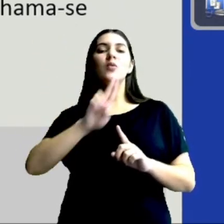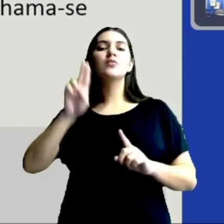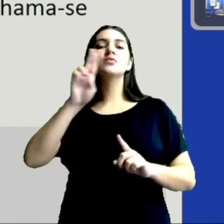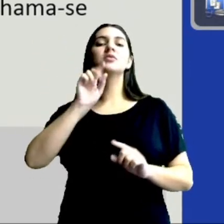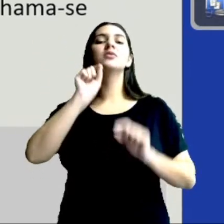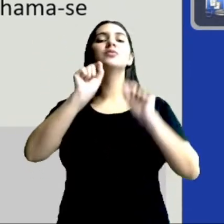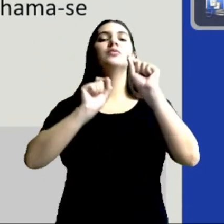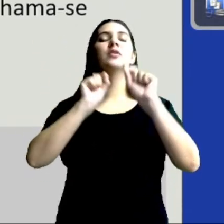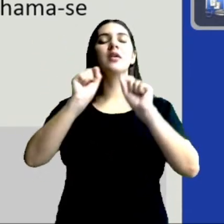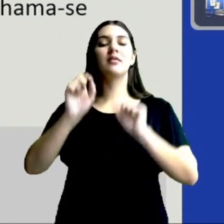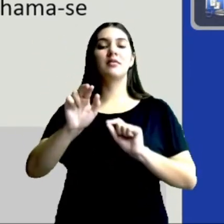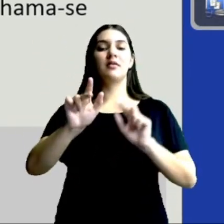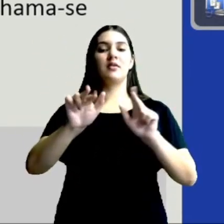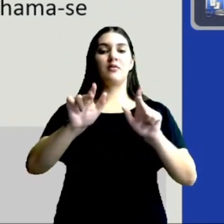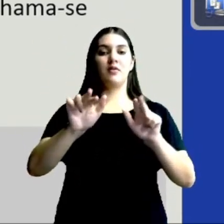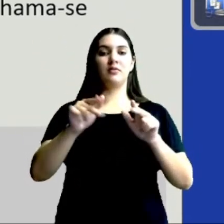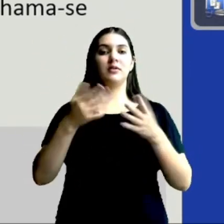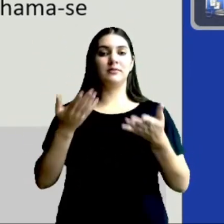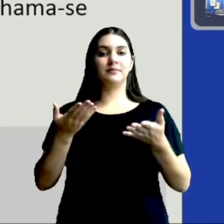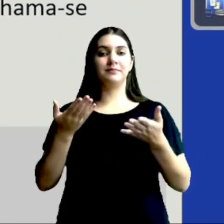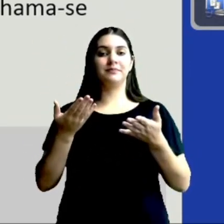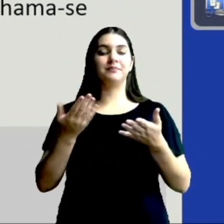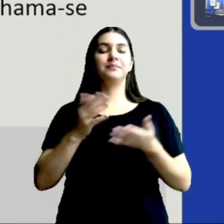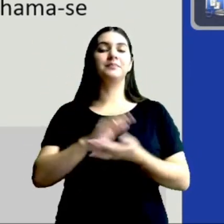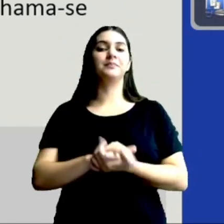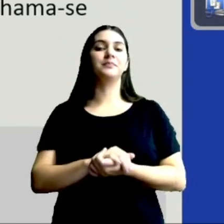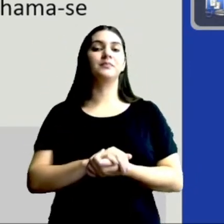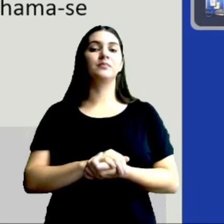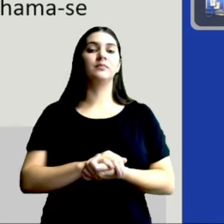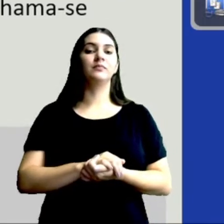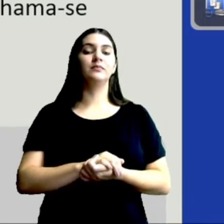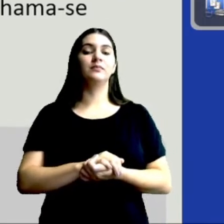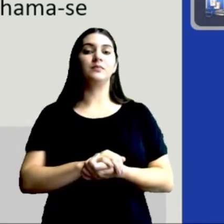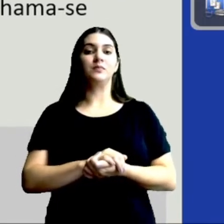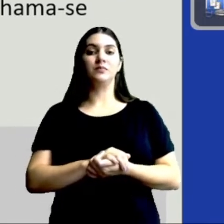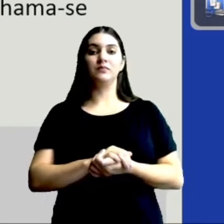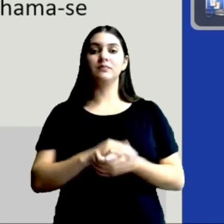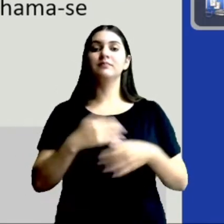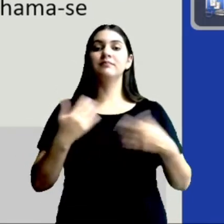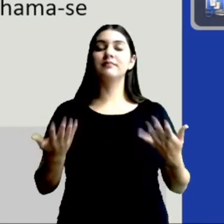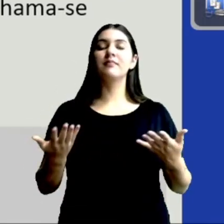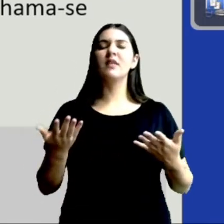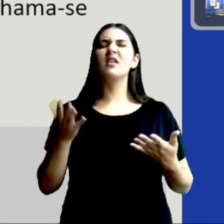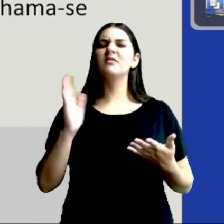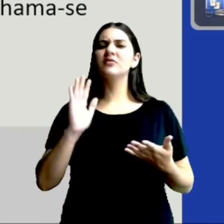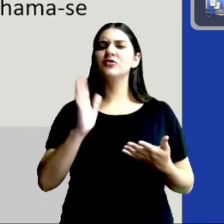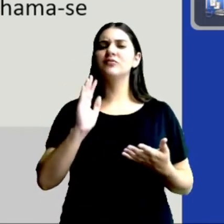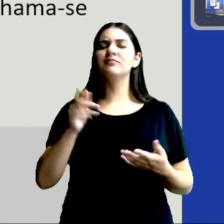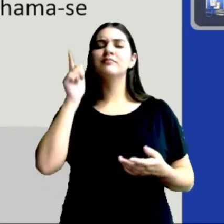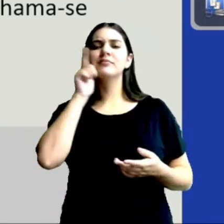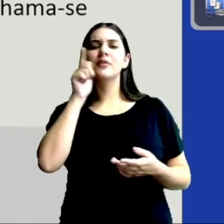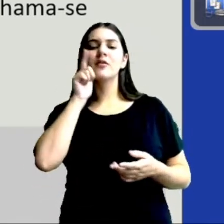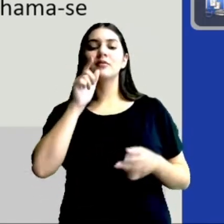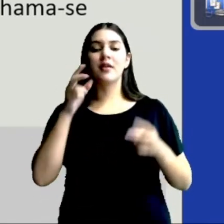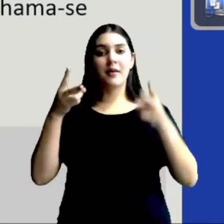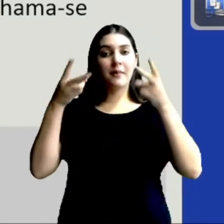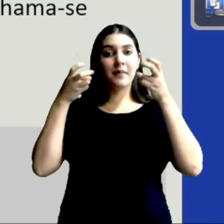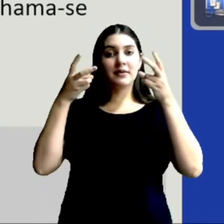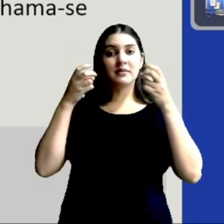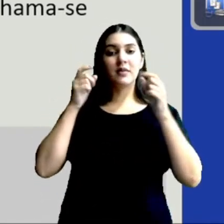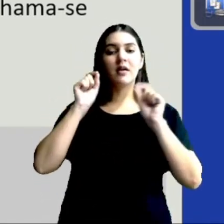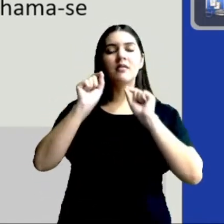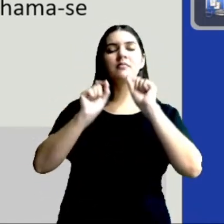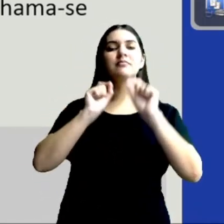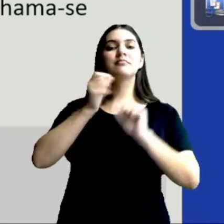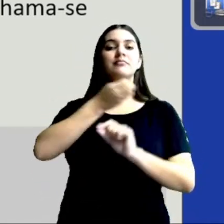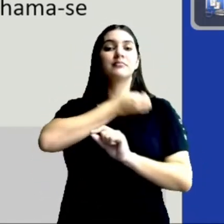ideia de equivalência de igualdade, entre as igualdades. No caso, gente, vocês já conseguem perceber que número é esse